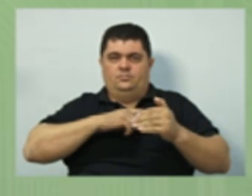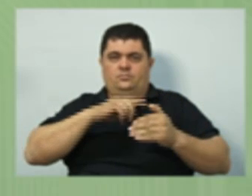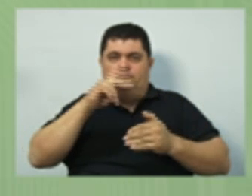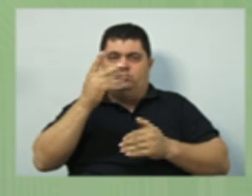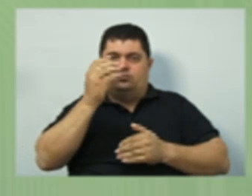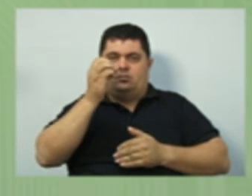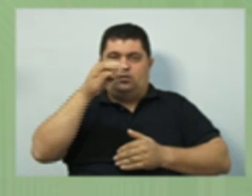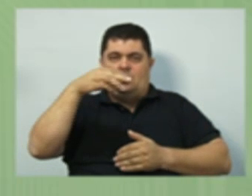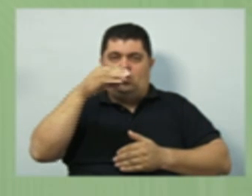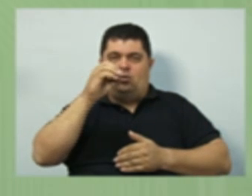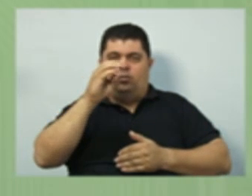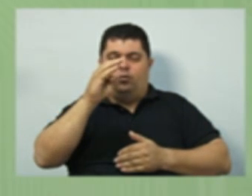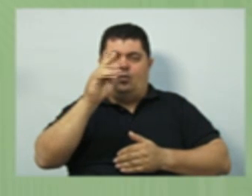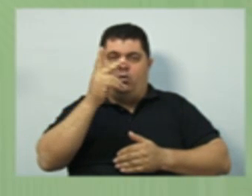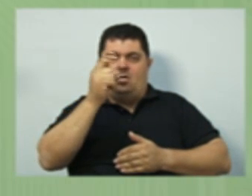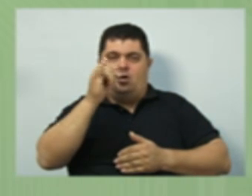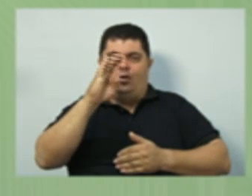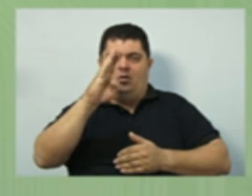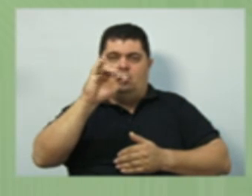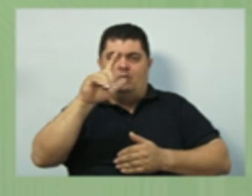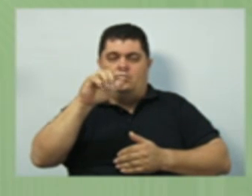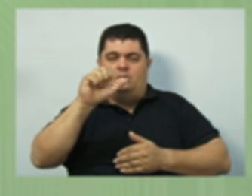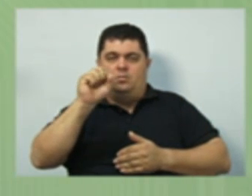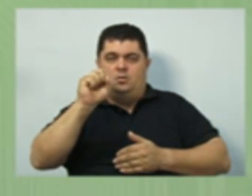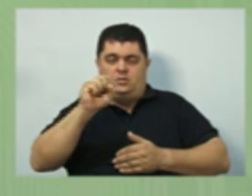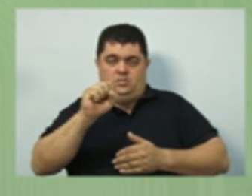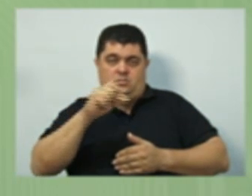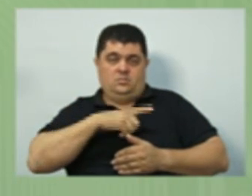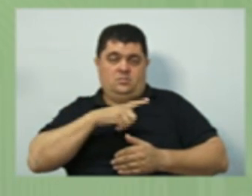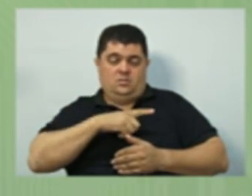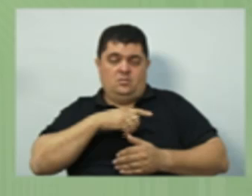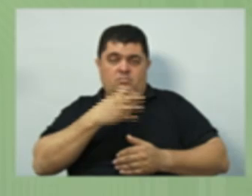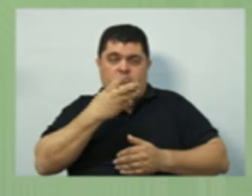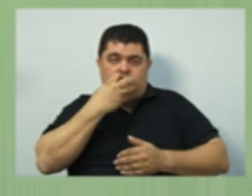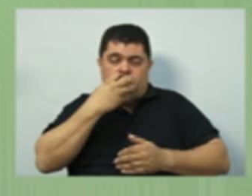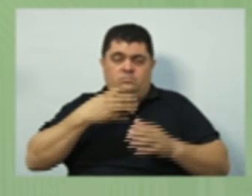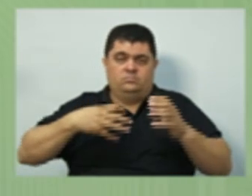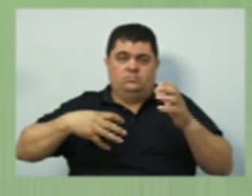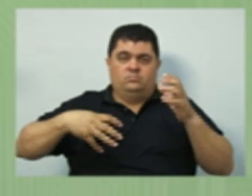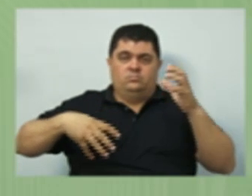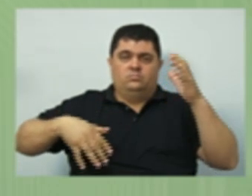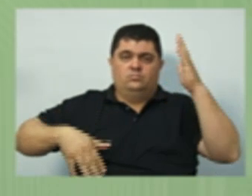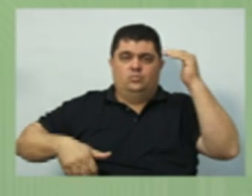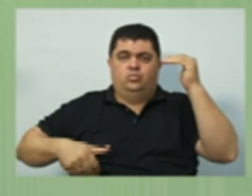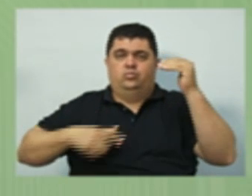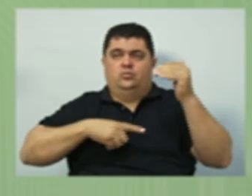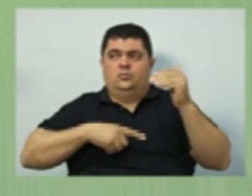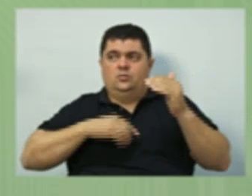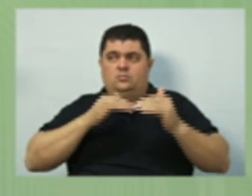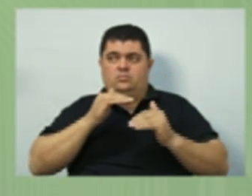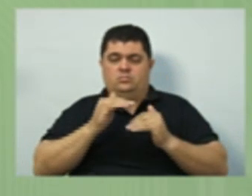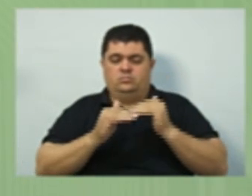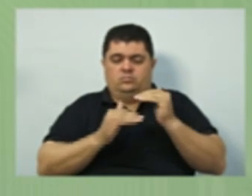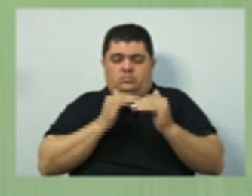habilis veio antes do Homo sapiens. E o habilis significa